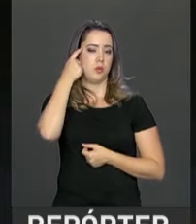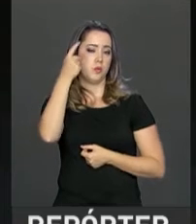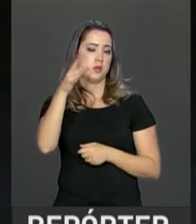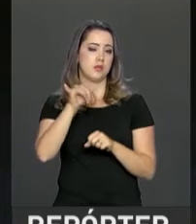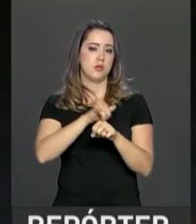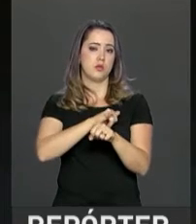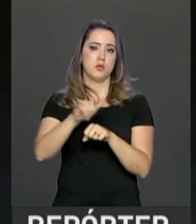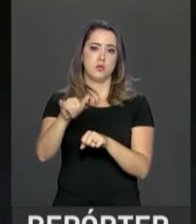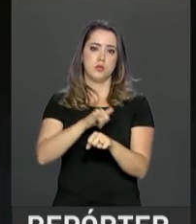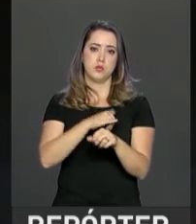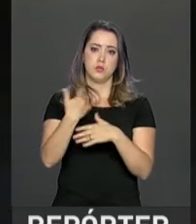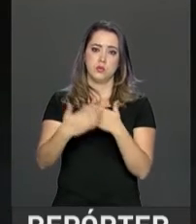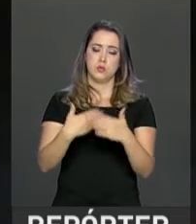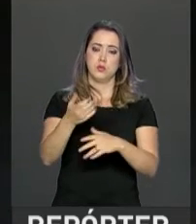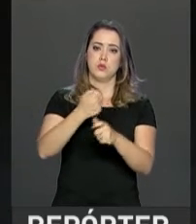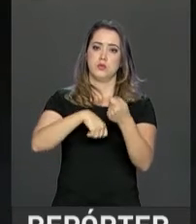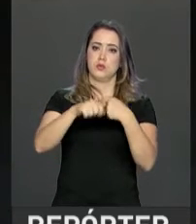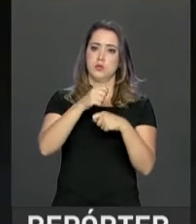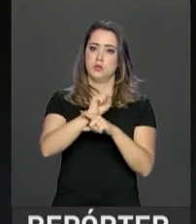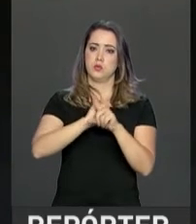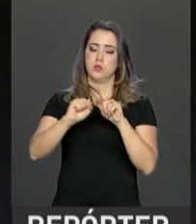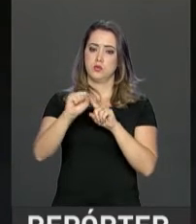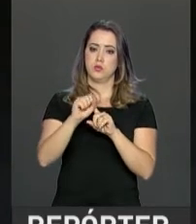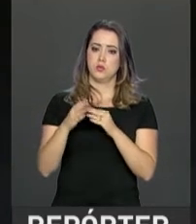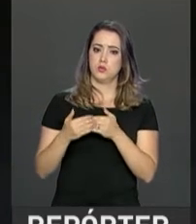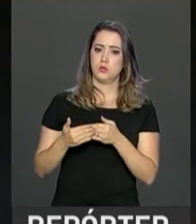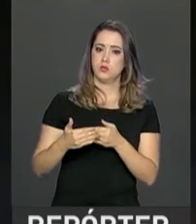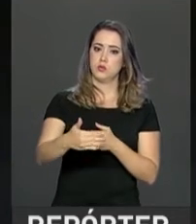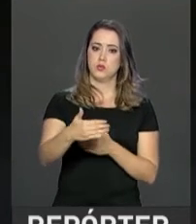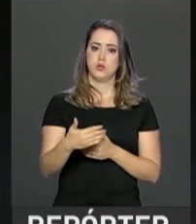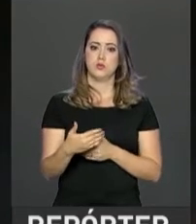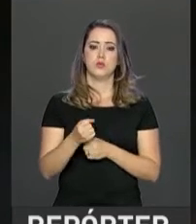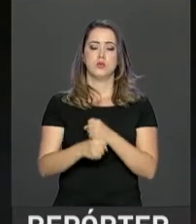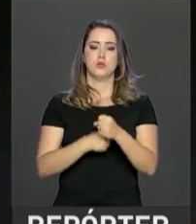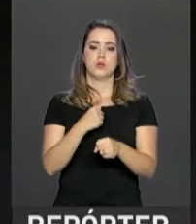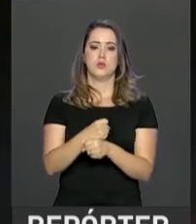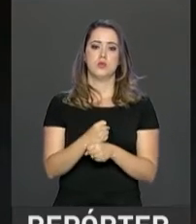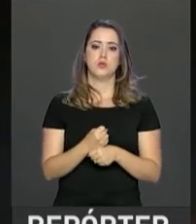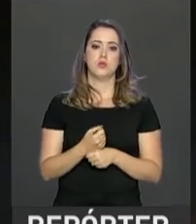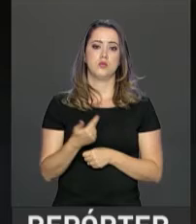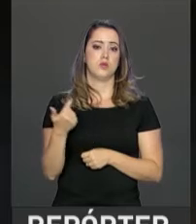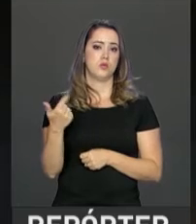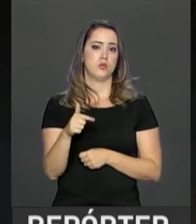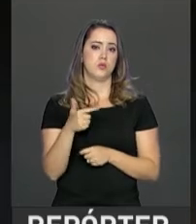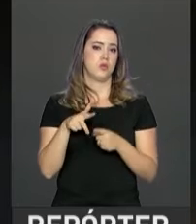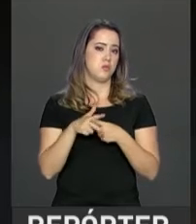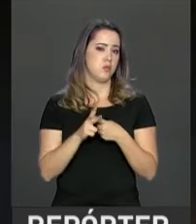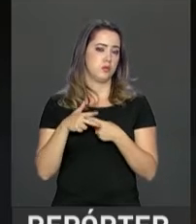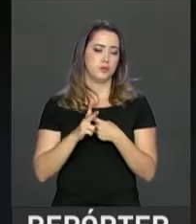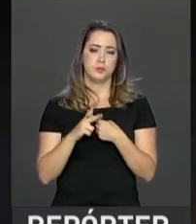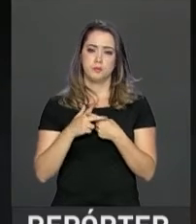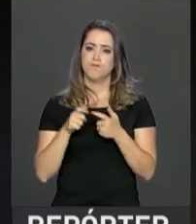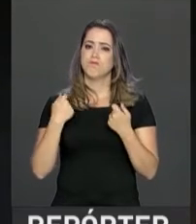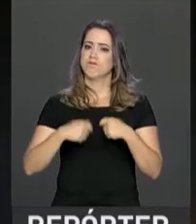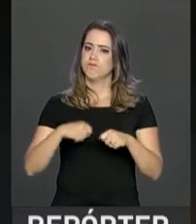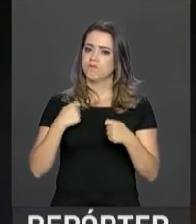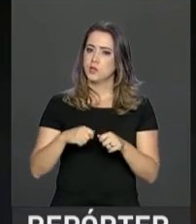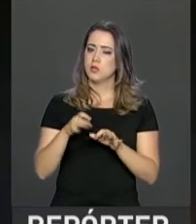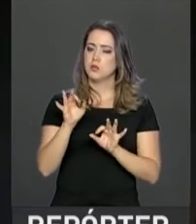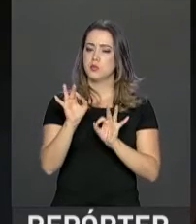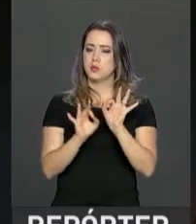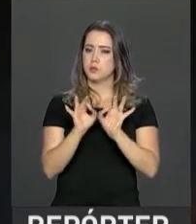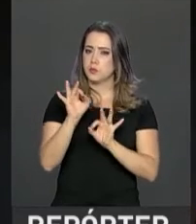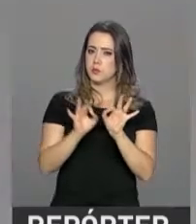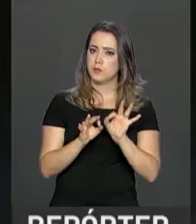estratégia de desenvolvimento econômico e social ao longo dos próximos anos sem a correção de alguns desequilíbrios relevantes para que para as